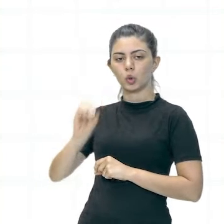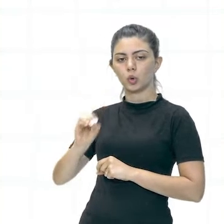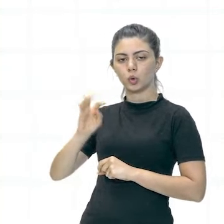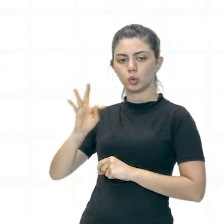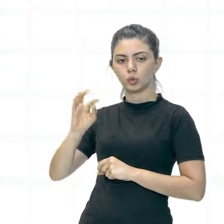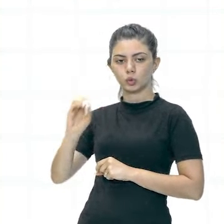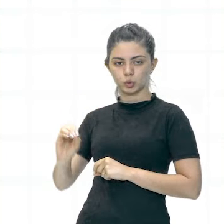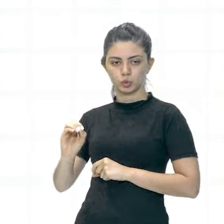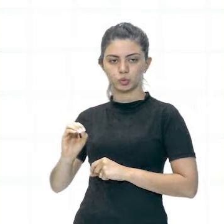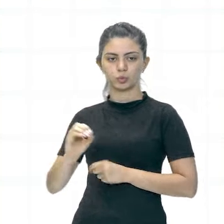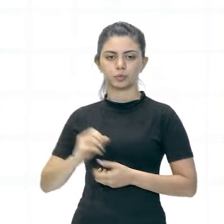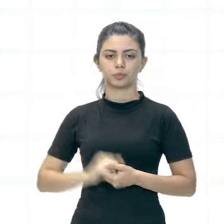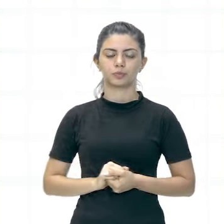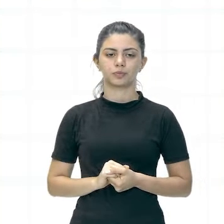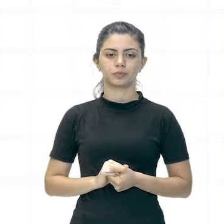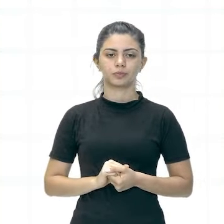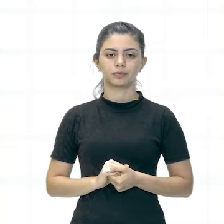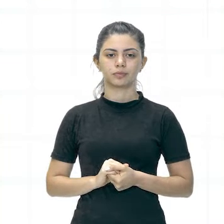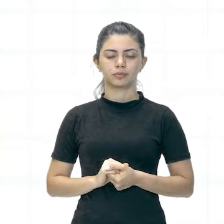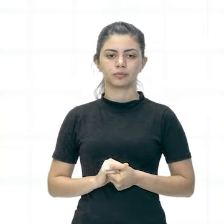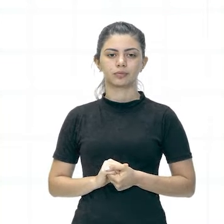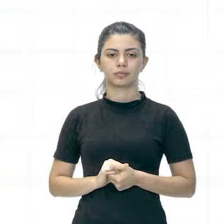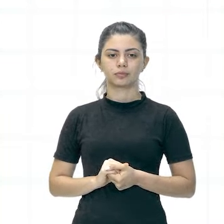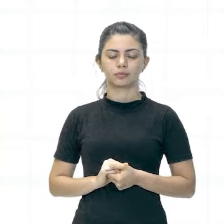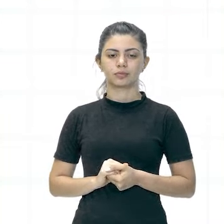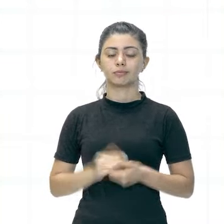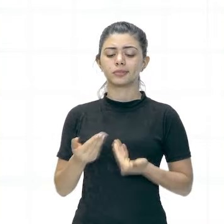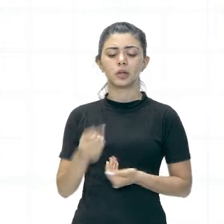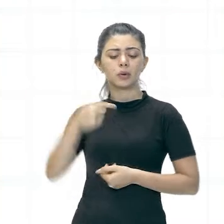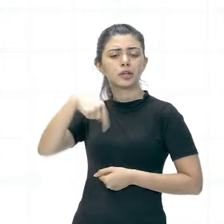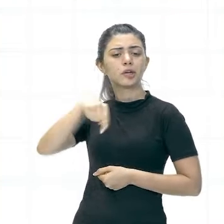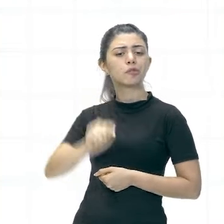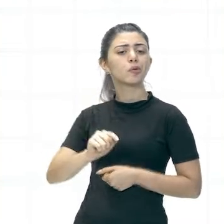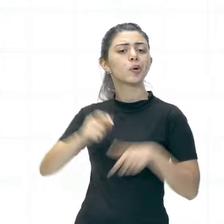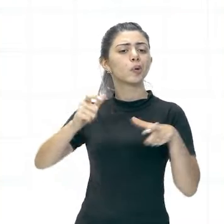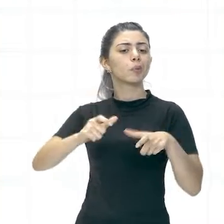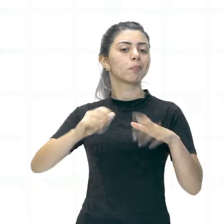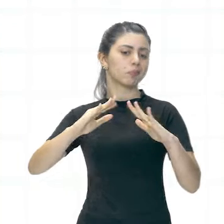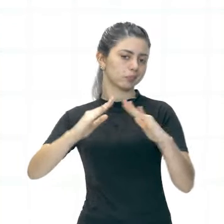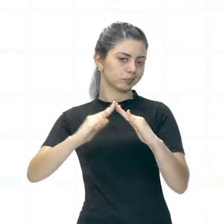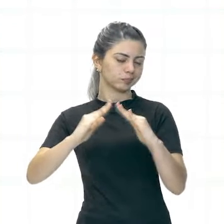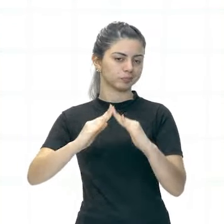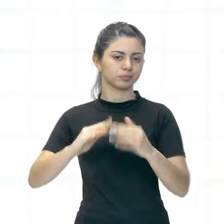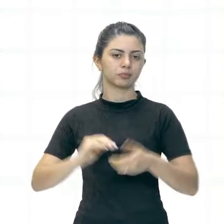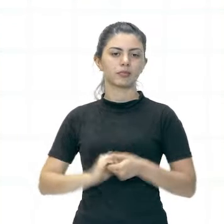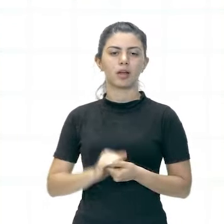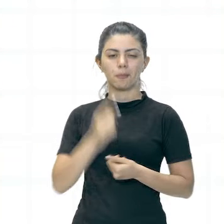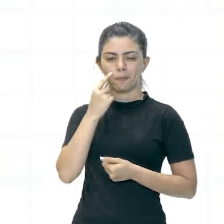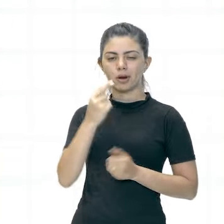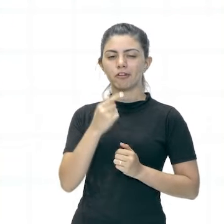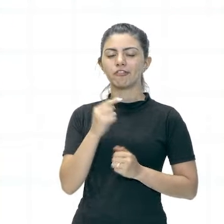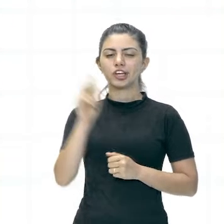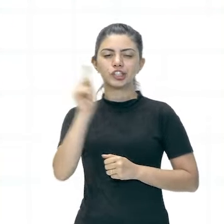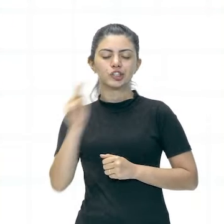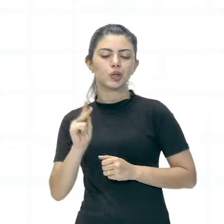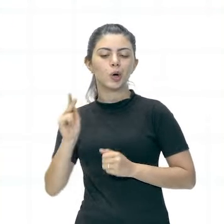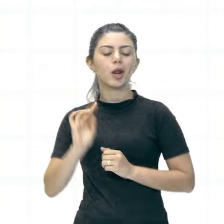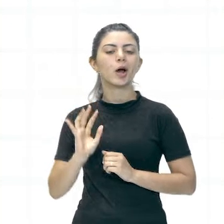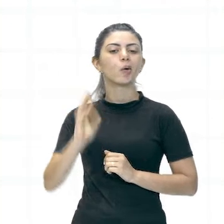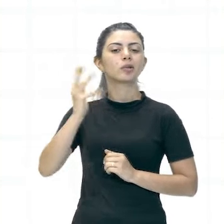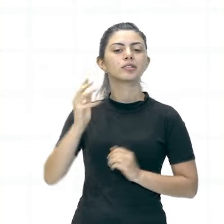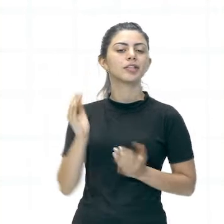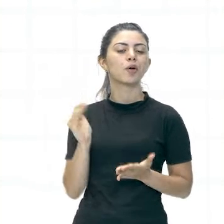ir para. Para onde eles foram, então? Eles foram para casa. E vamos ver agora o final dessa história, né? O que